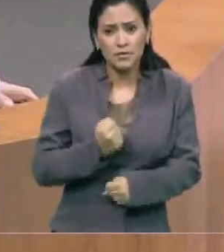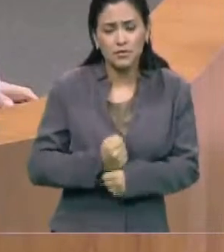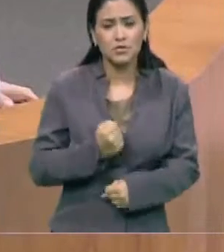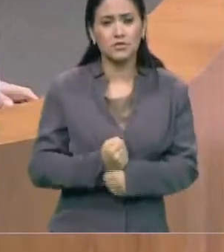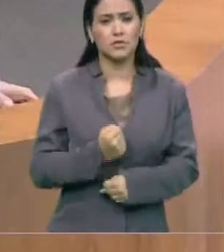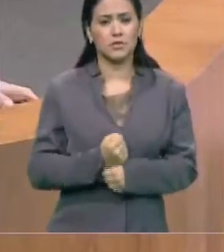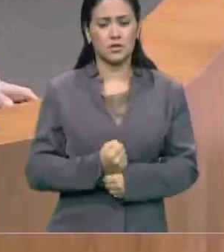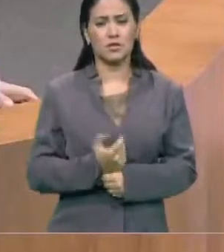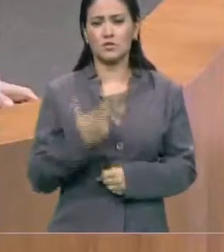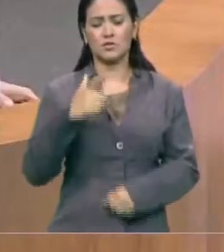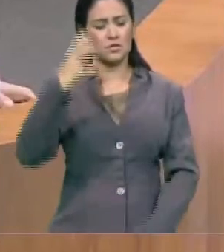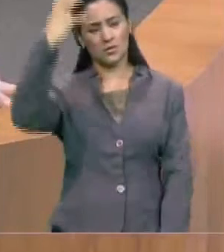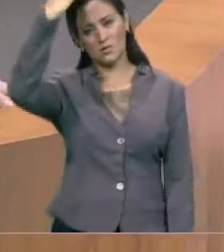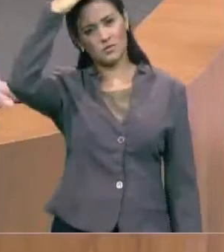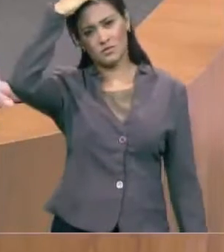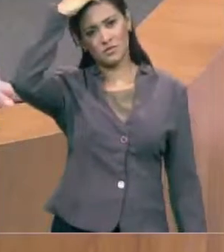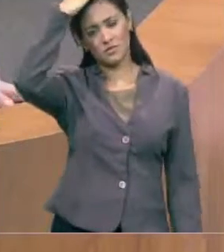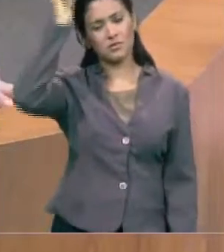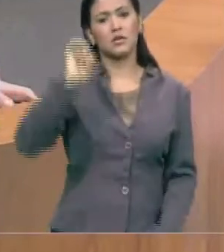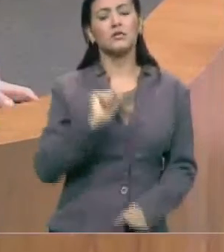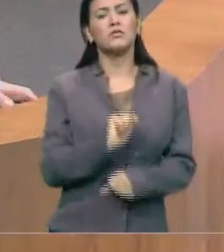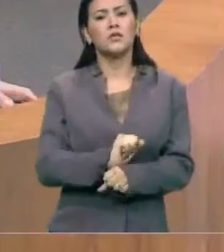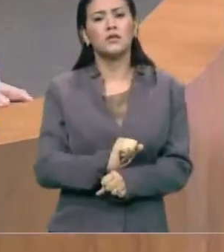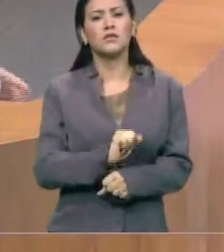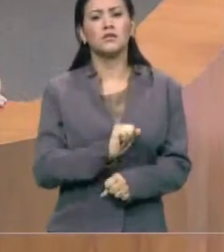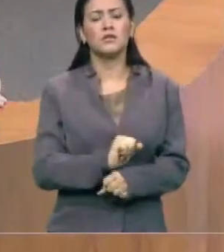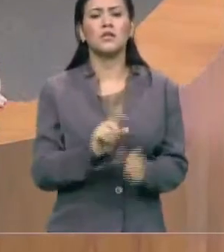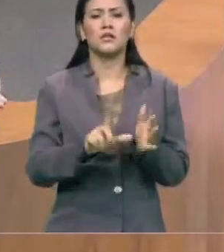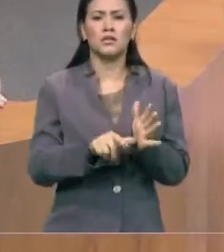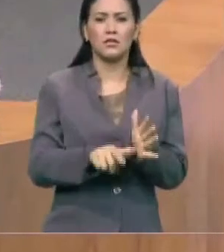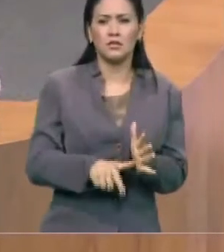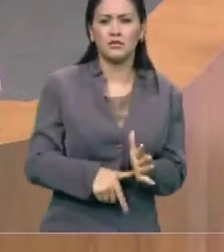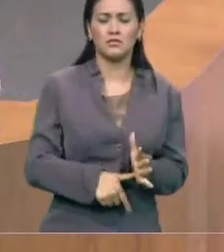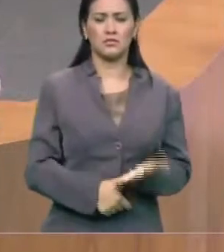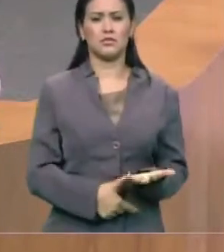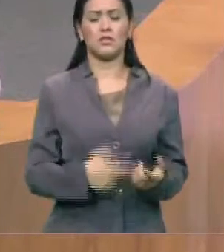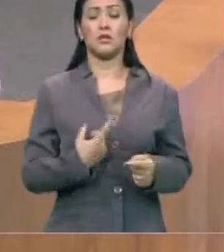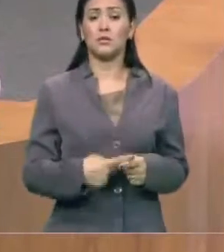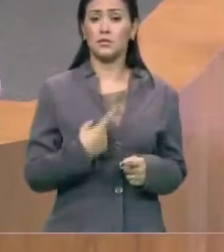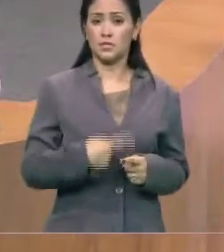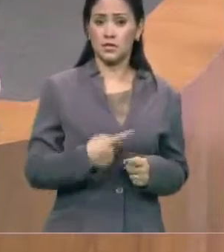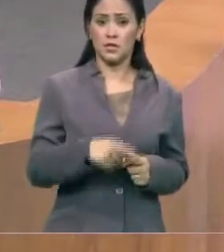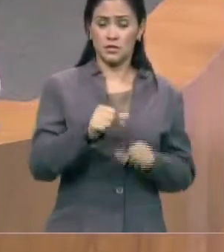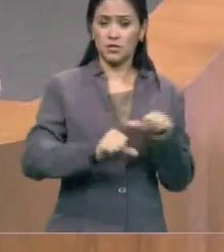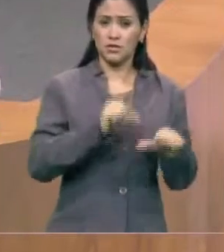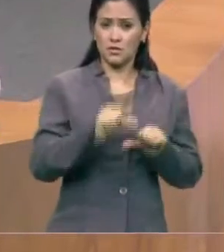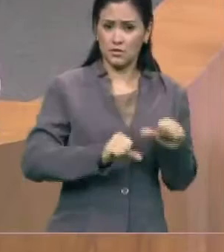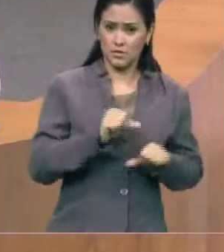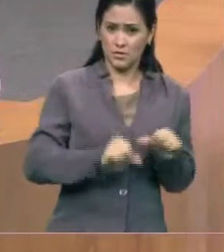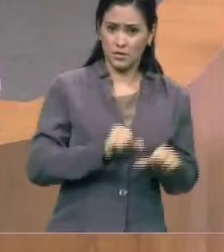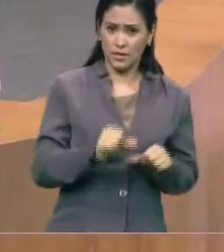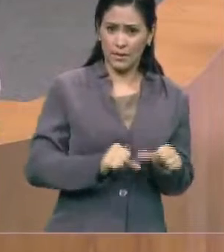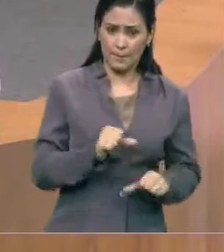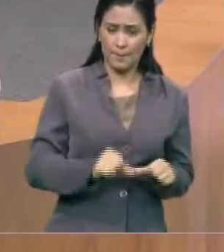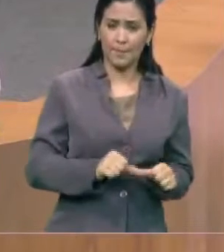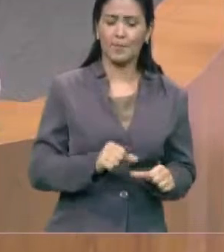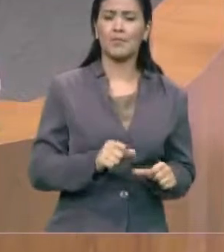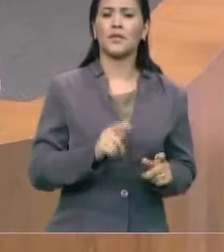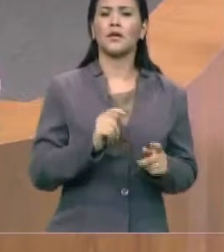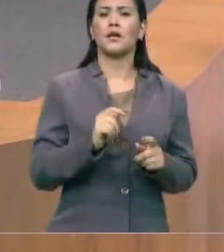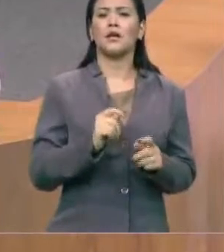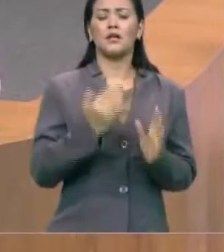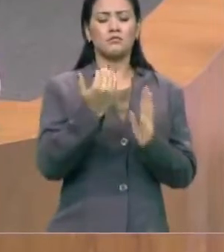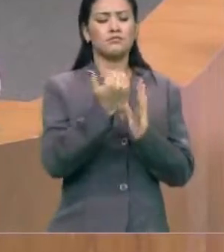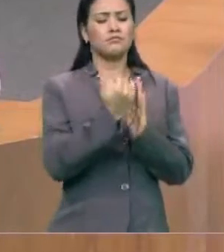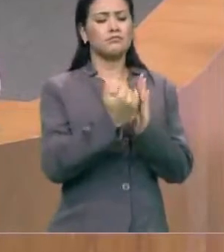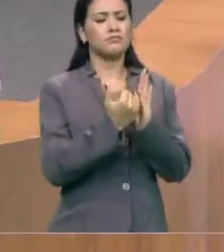falhas, das paralisações e dos atrasos, porque isso muda o cronograma financeiro deles. E,